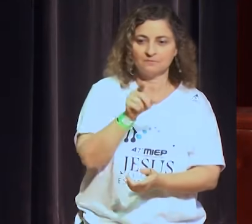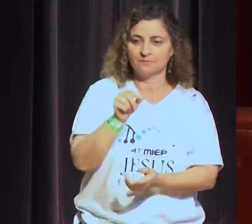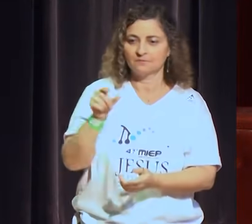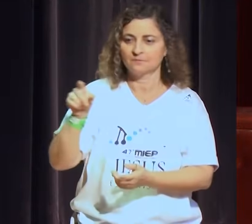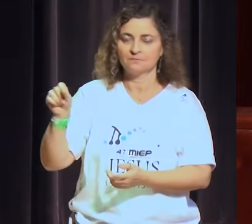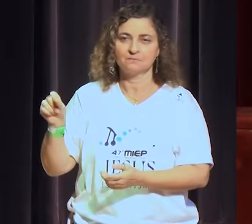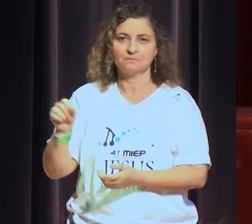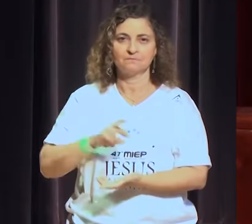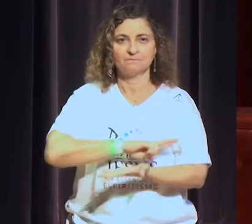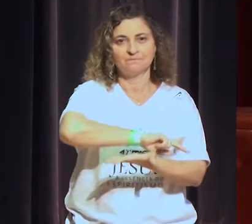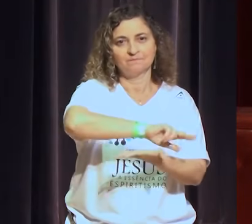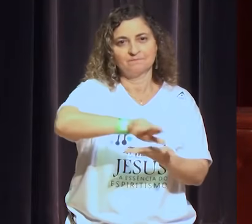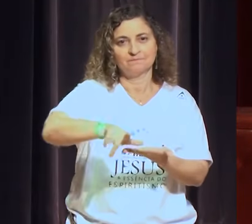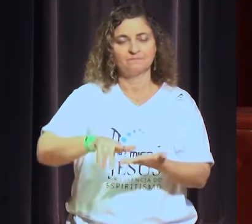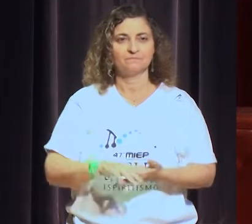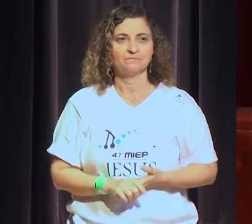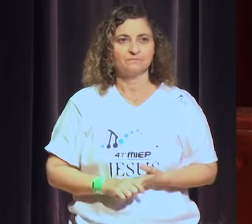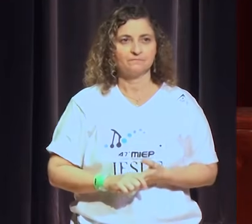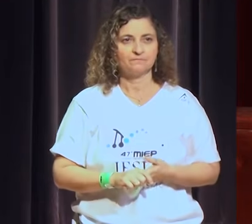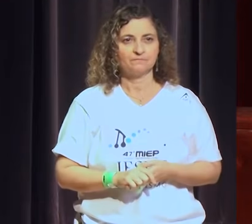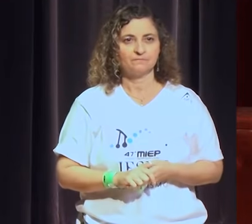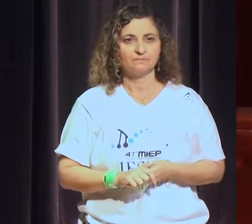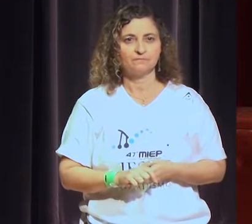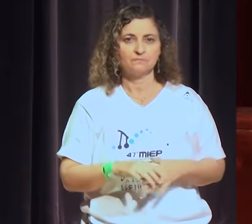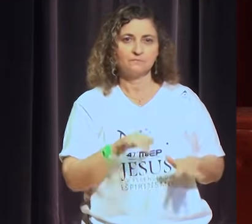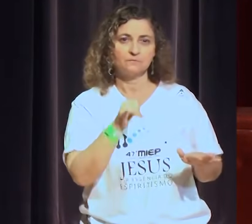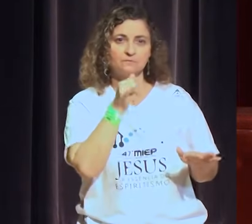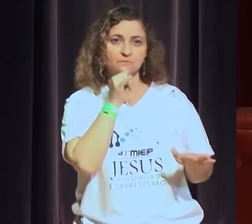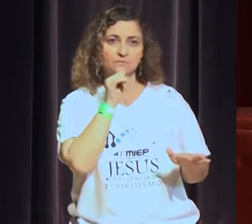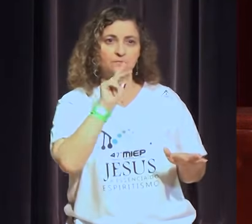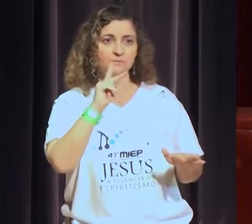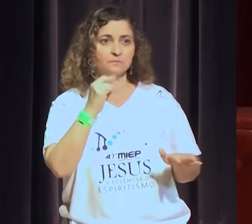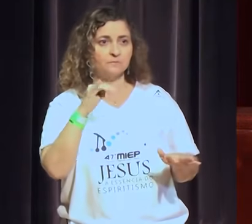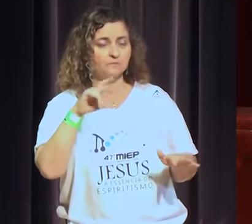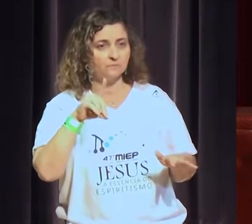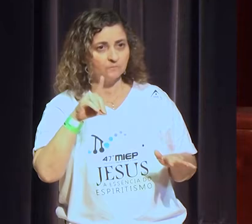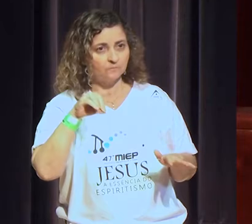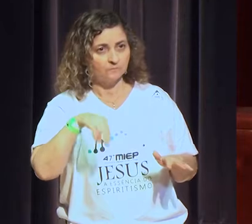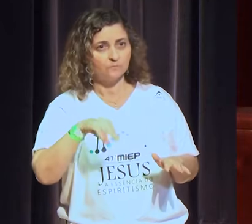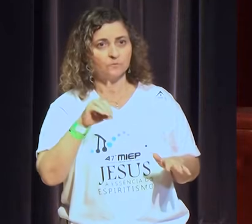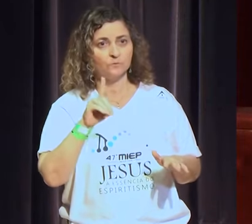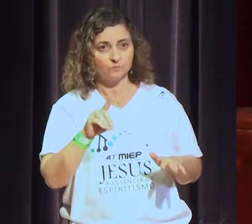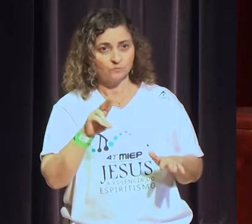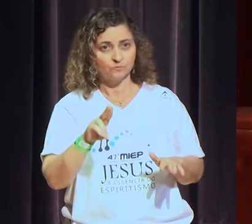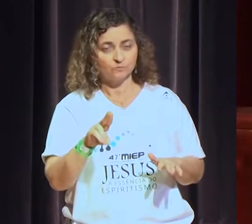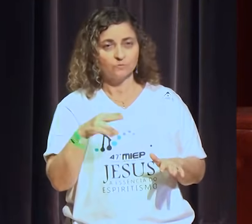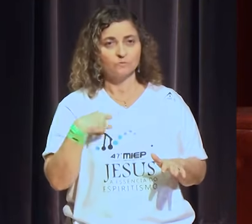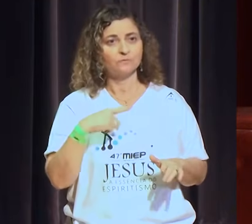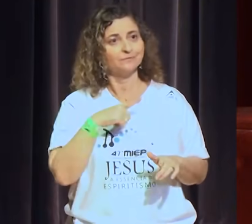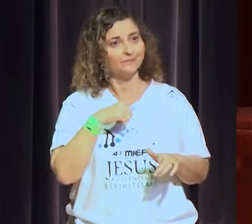Está lá. Você pega a religião hindu, mesma coisa. Shiva.